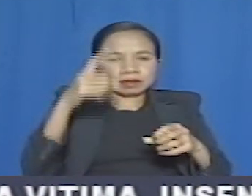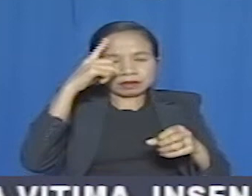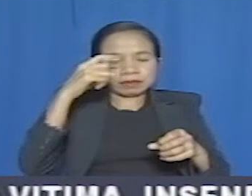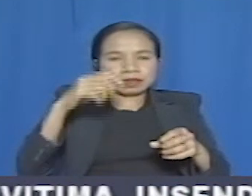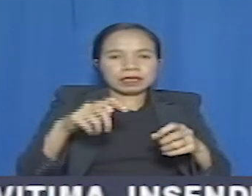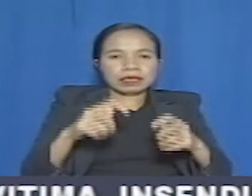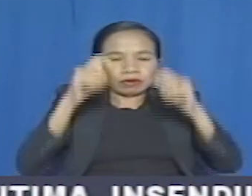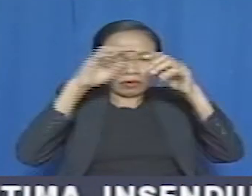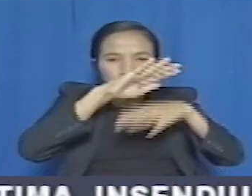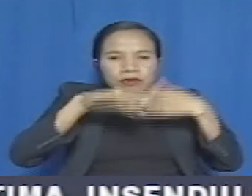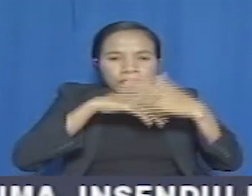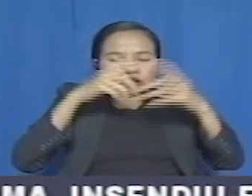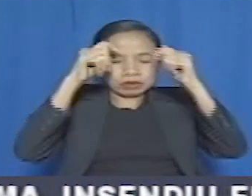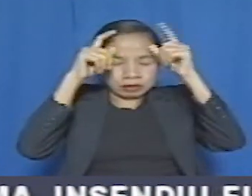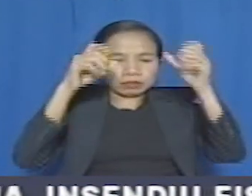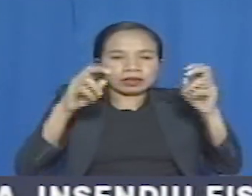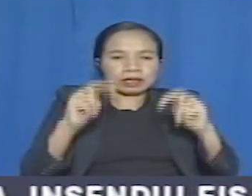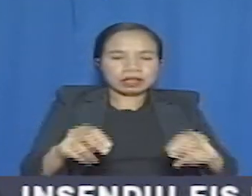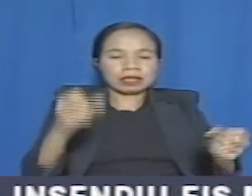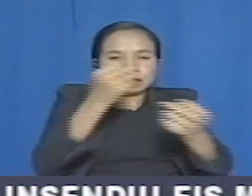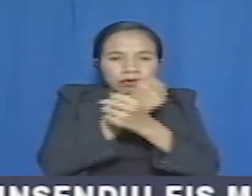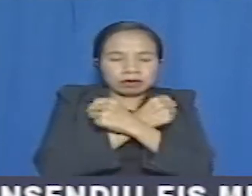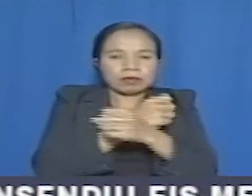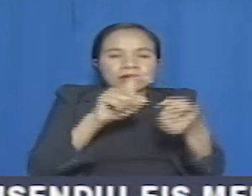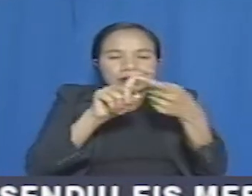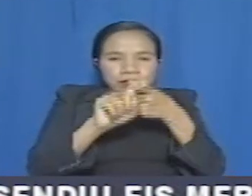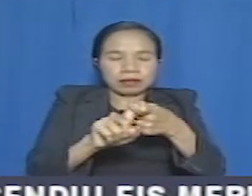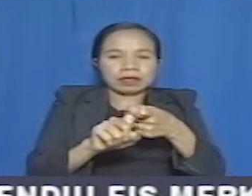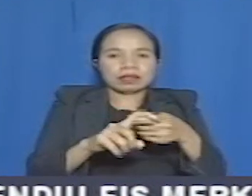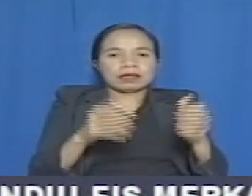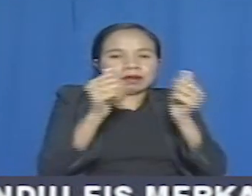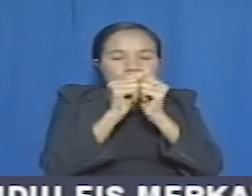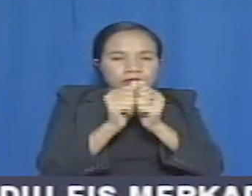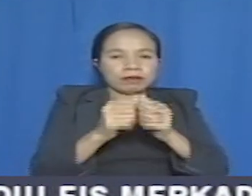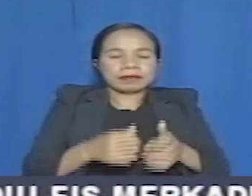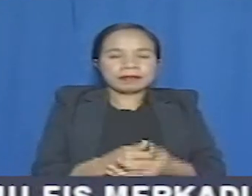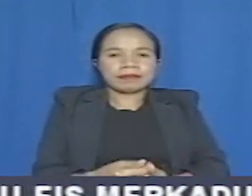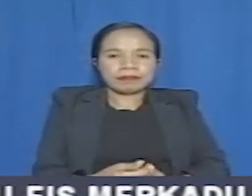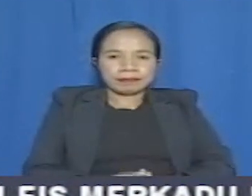Hotu tenki hadomi malu no hametin unidade. Verônica Barros, Miguel da Costa, Bairro TTL.